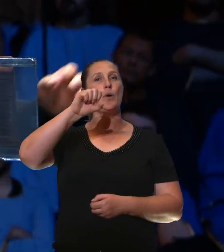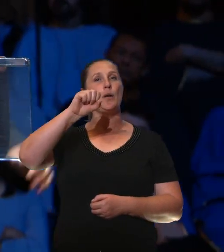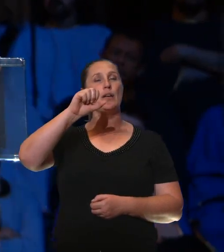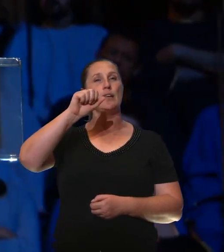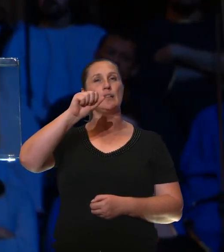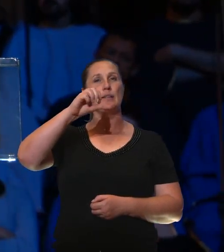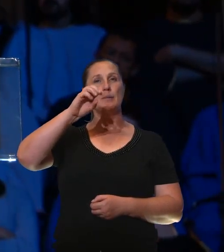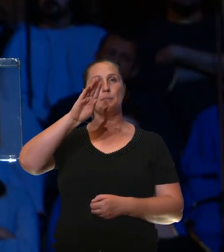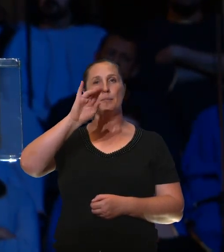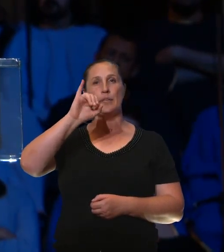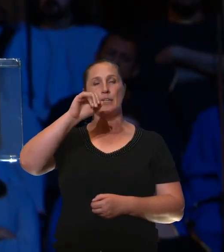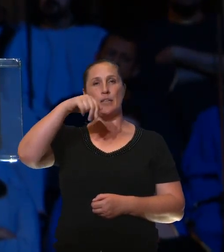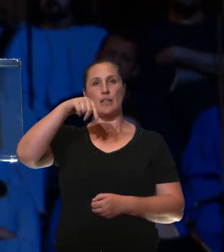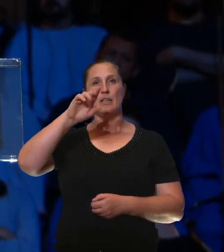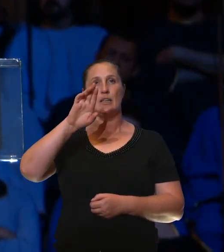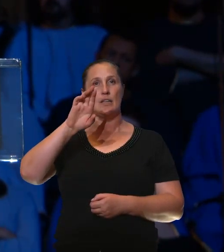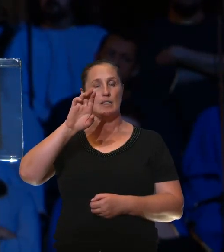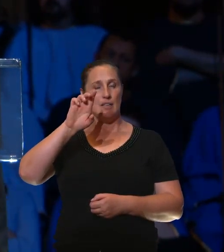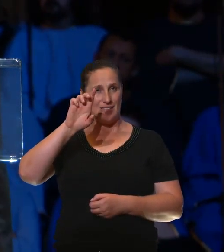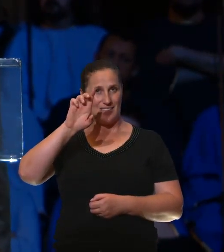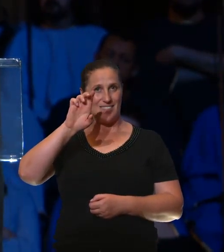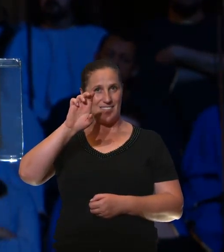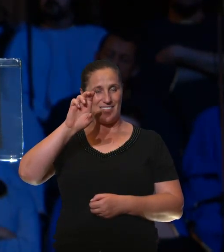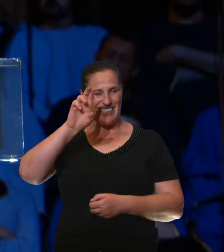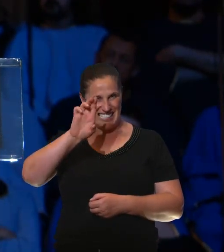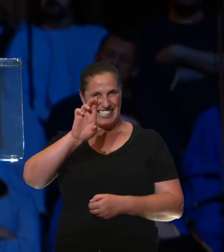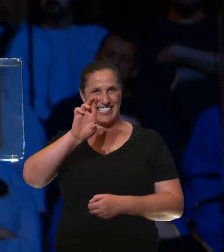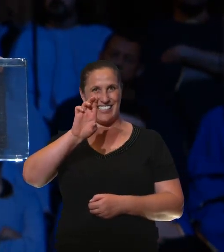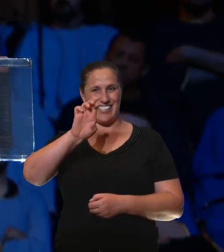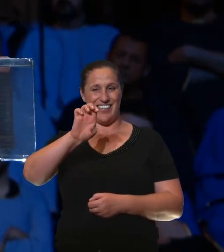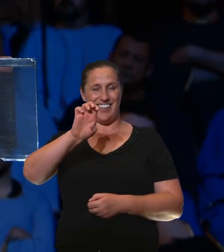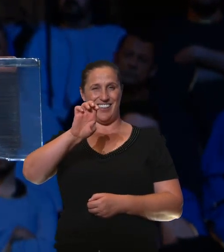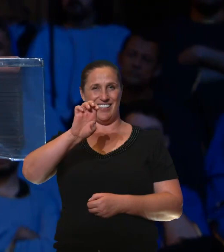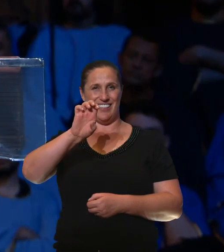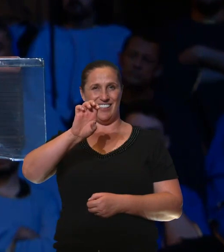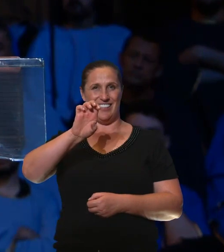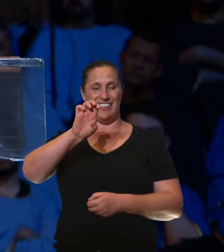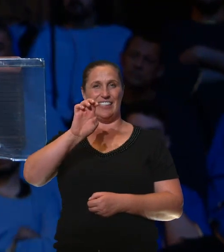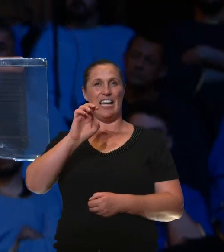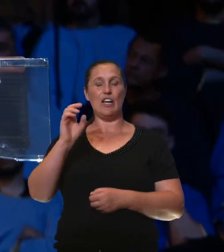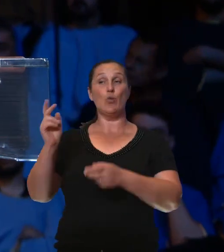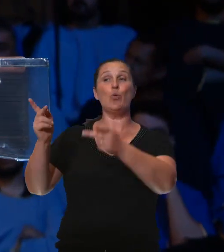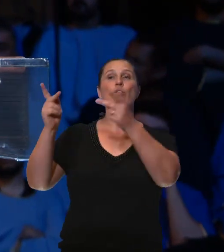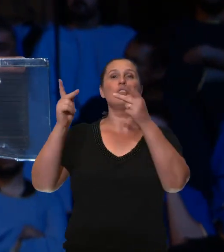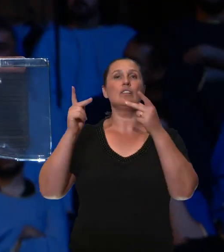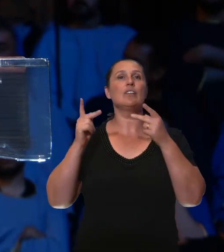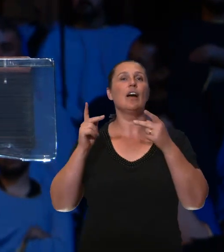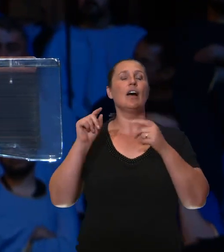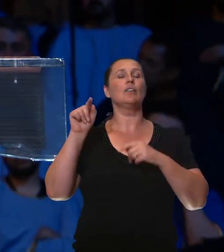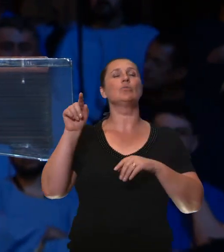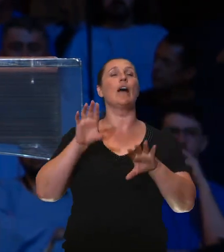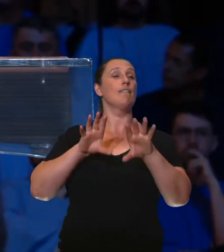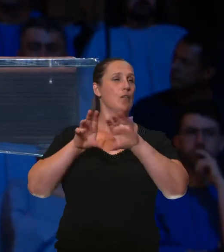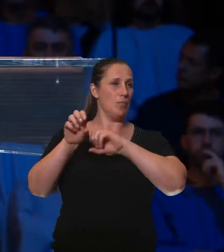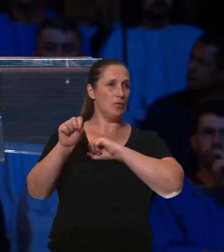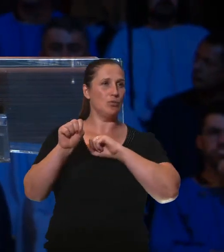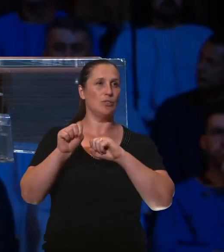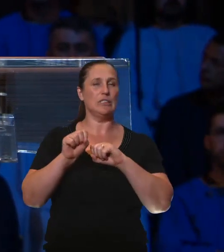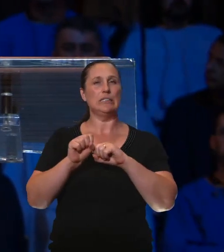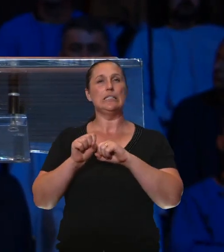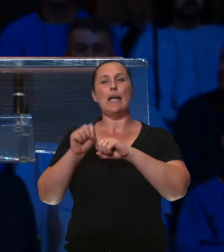numa formatura de pastores na nossa igreja. Depois eu fui convidado, pastor, para dar um